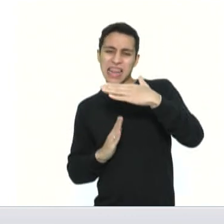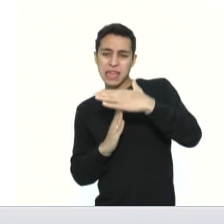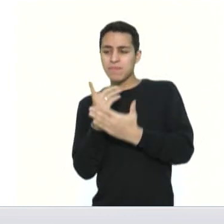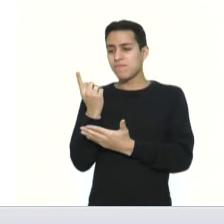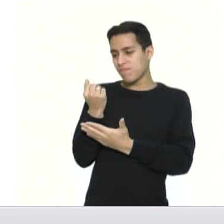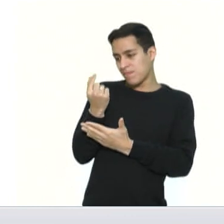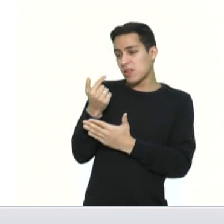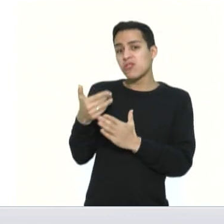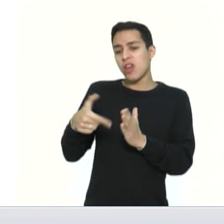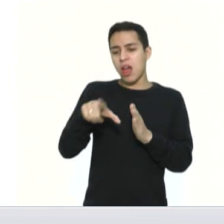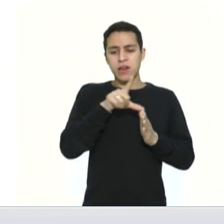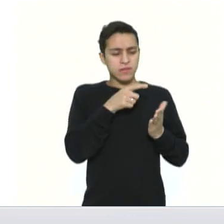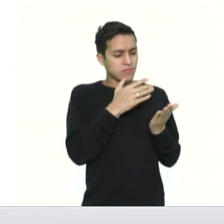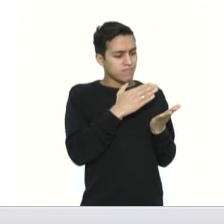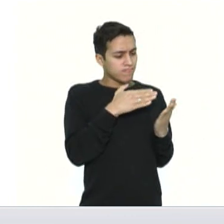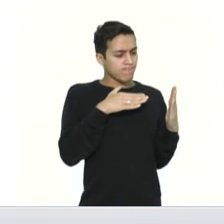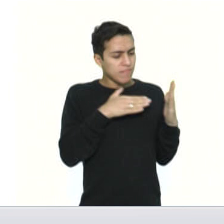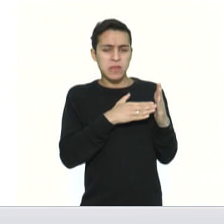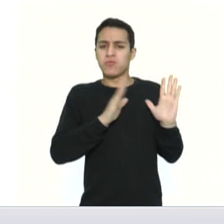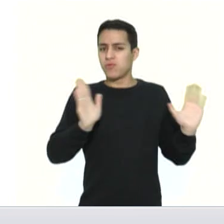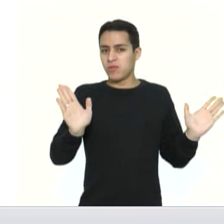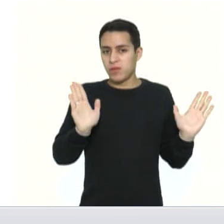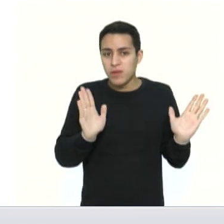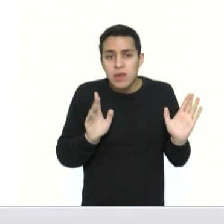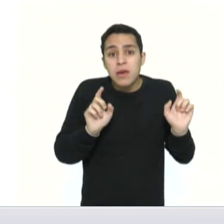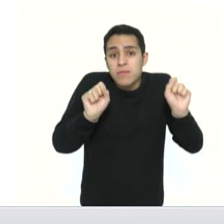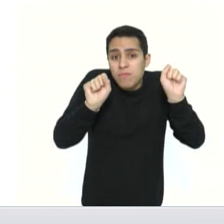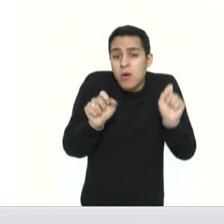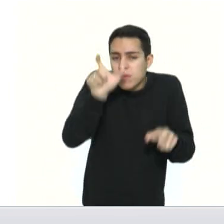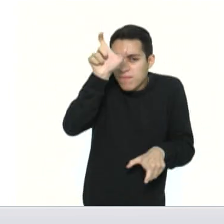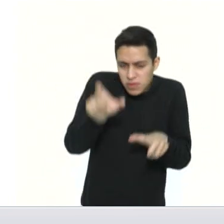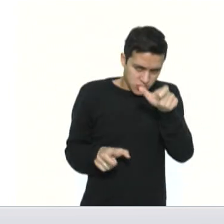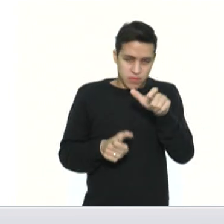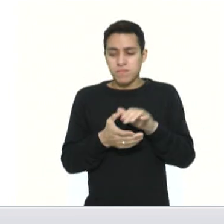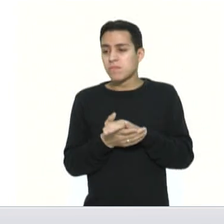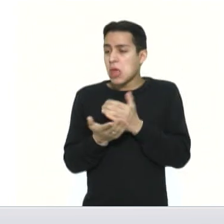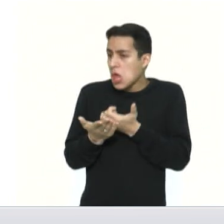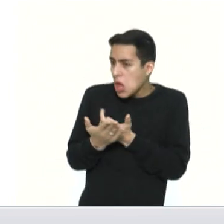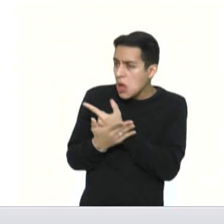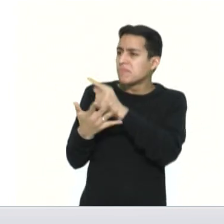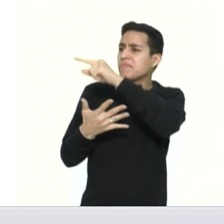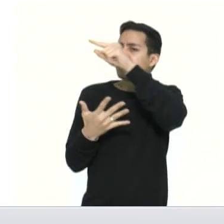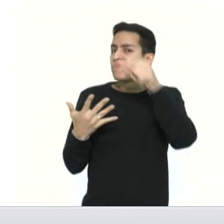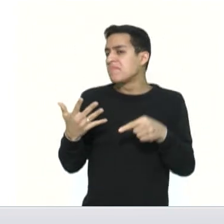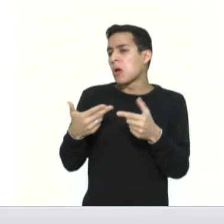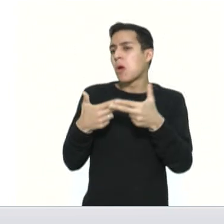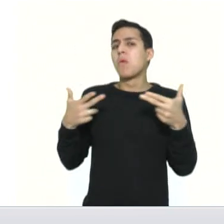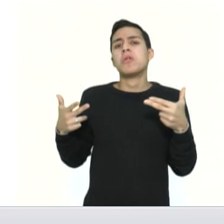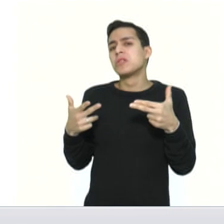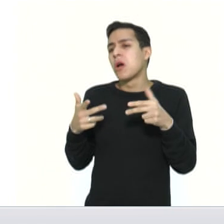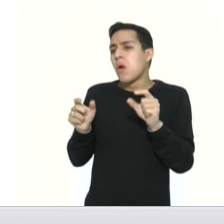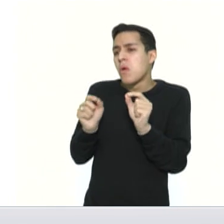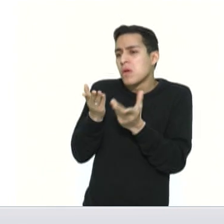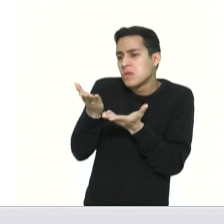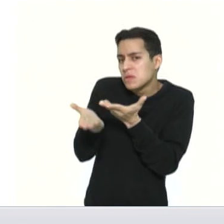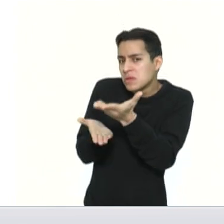crédito pré-definido, que permite ao consumidor comprar bens ou serviços nos